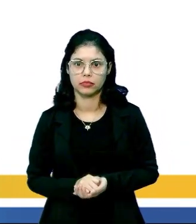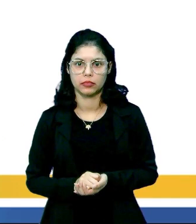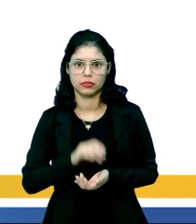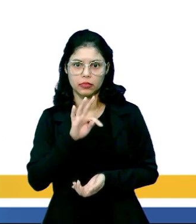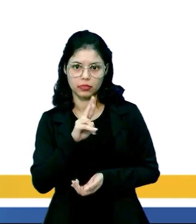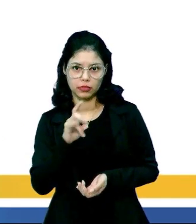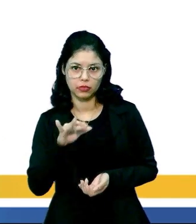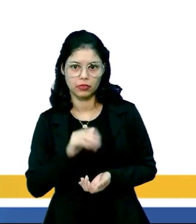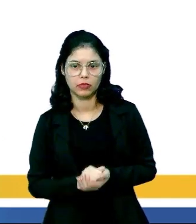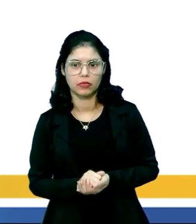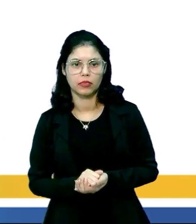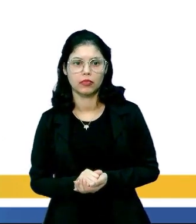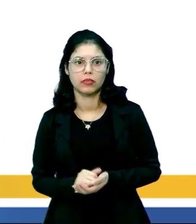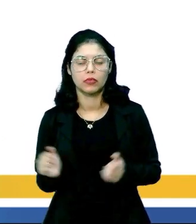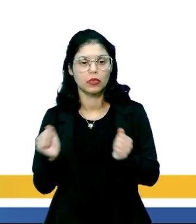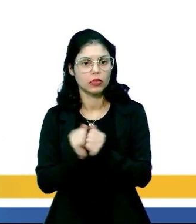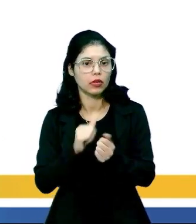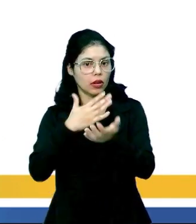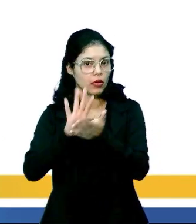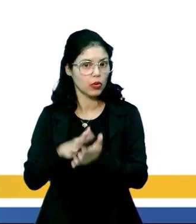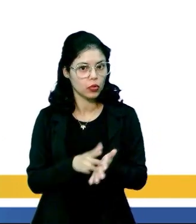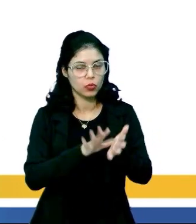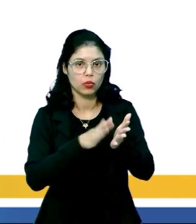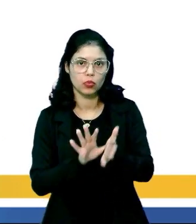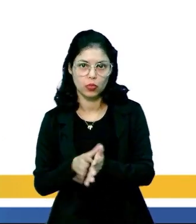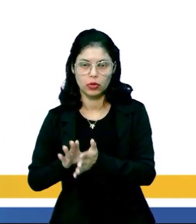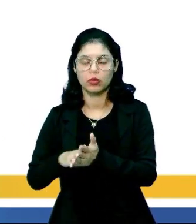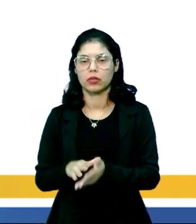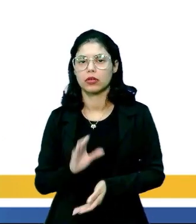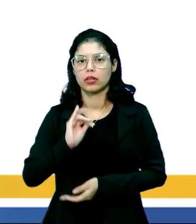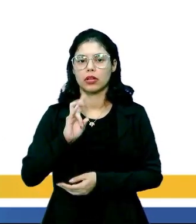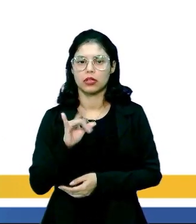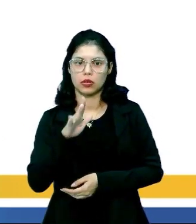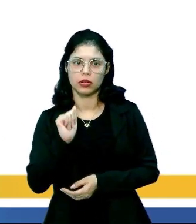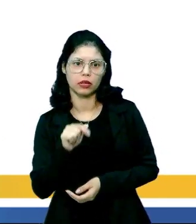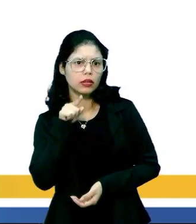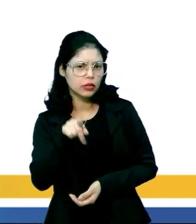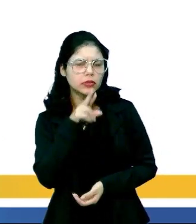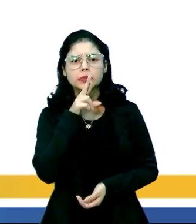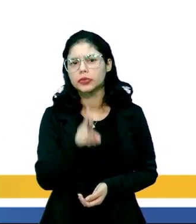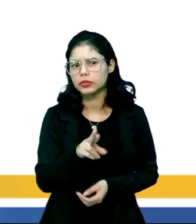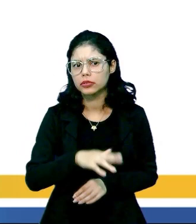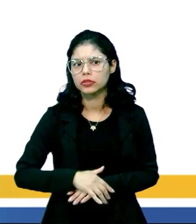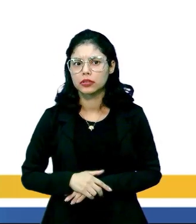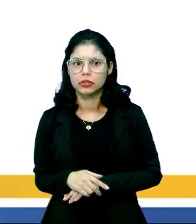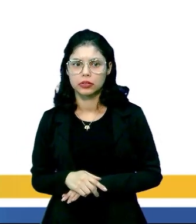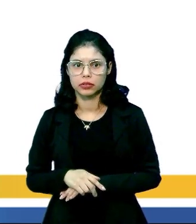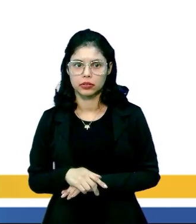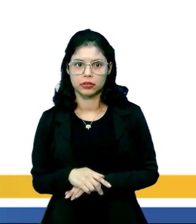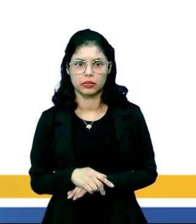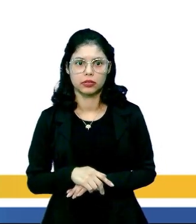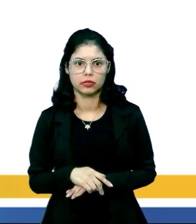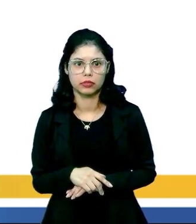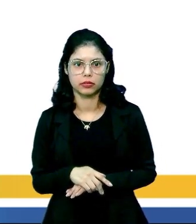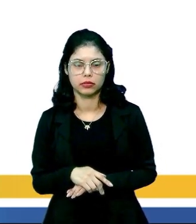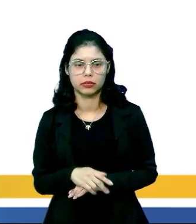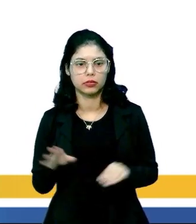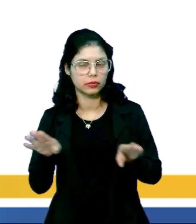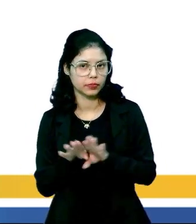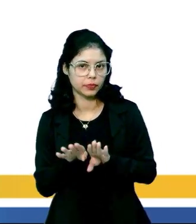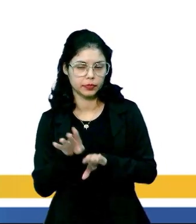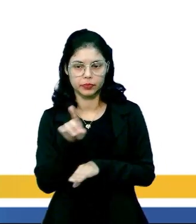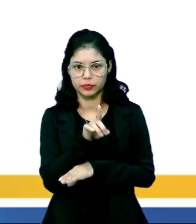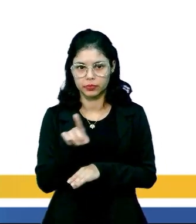stang gats e Charlie Bird como samba de Morro carioca seria essa a nossa resposta